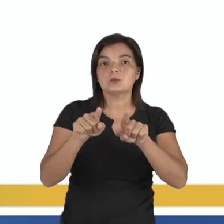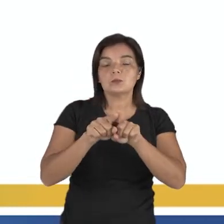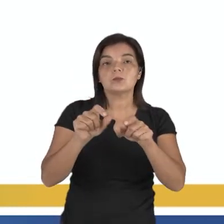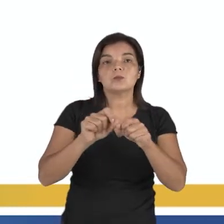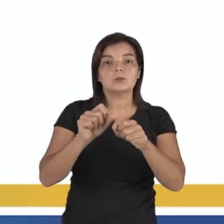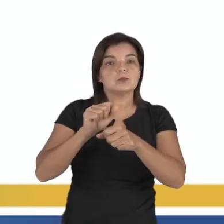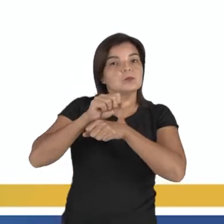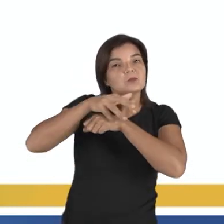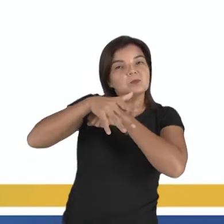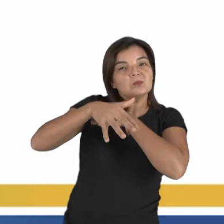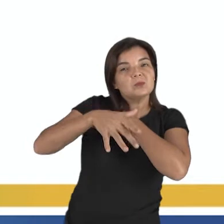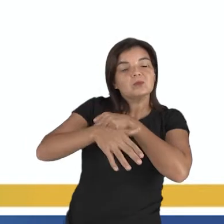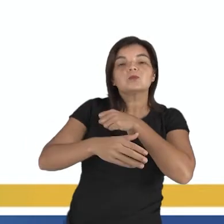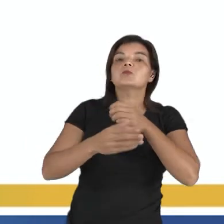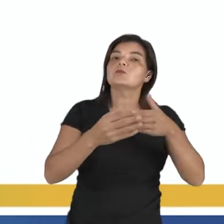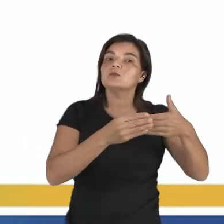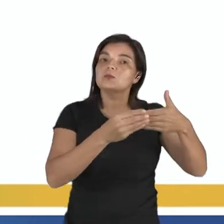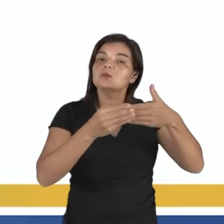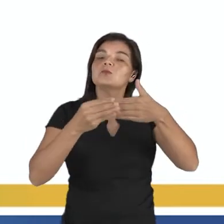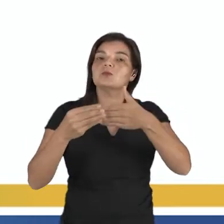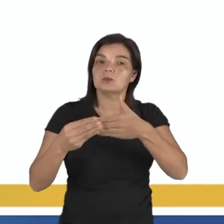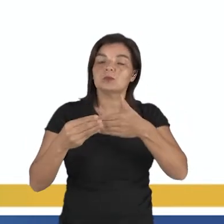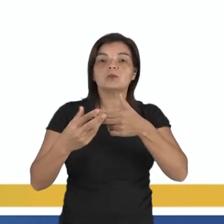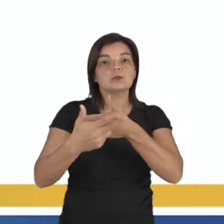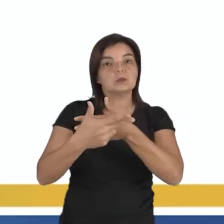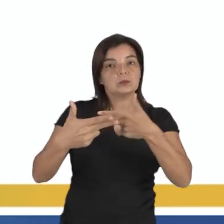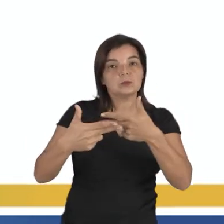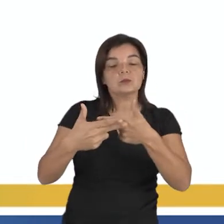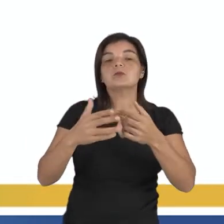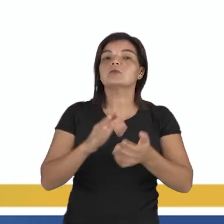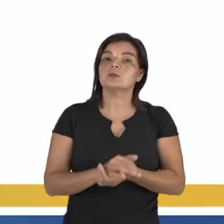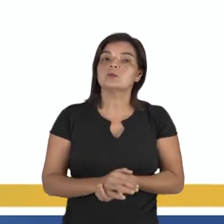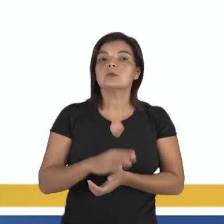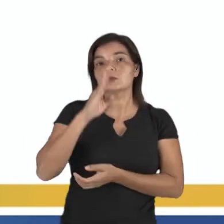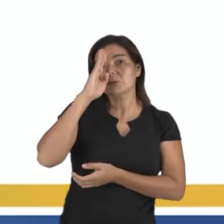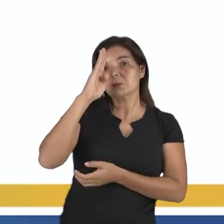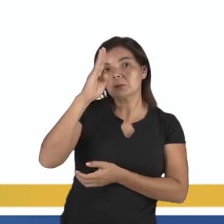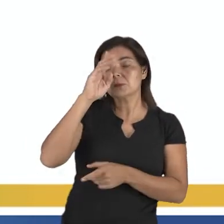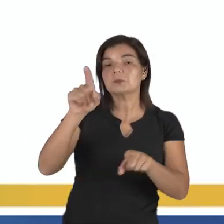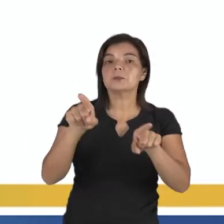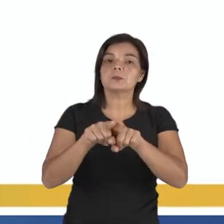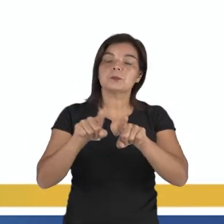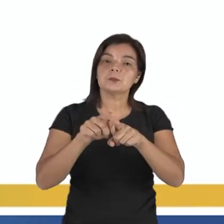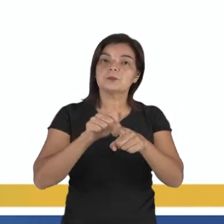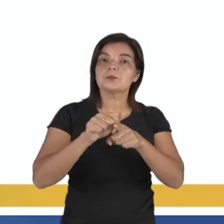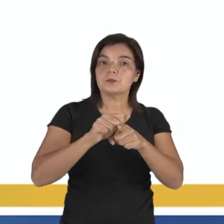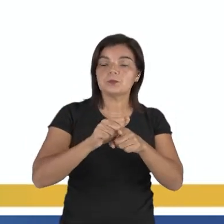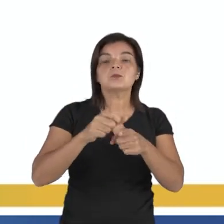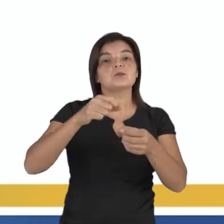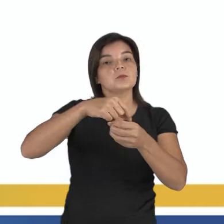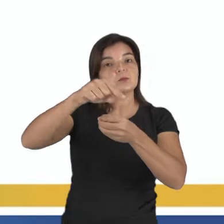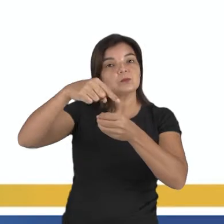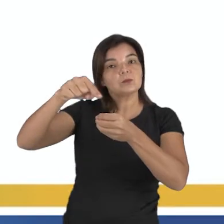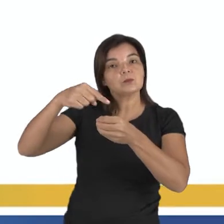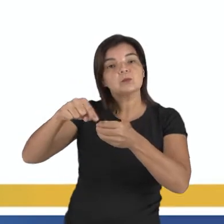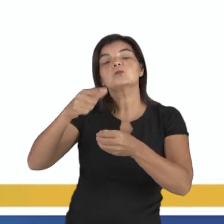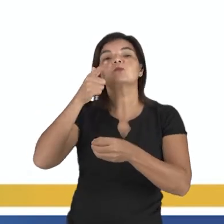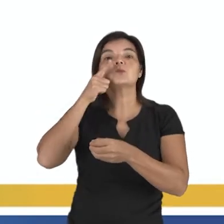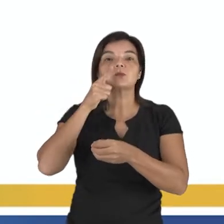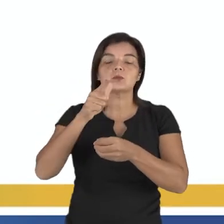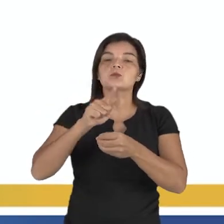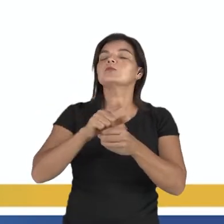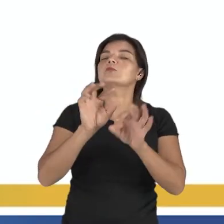feitos os escoamentos e os transportes dos produtos, certo? E principalmente da borracha. Então essas cidades elas vão começar a